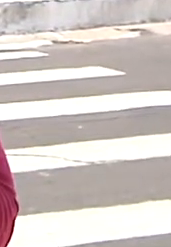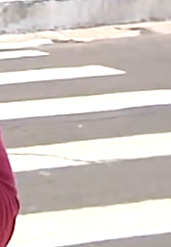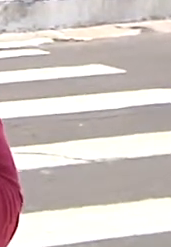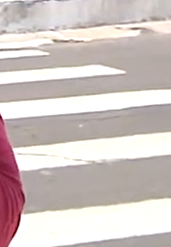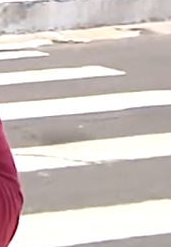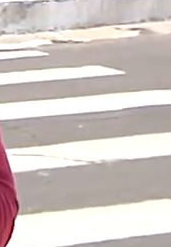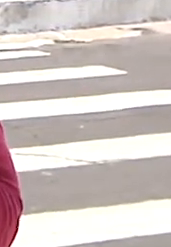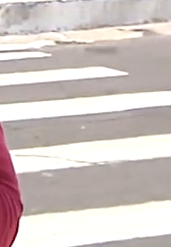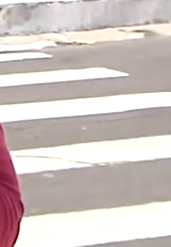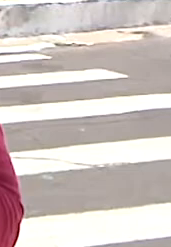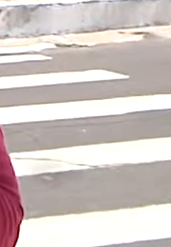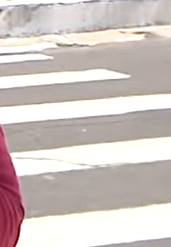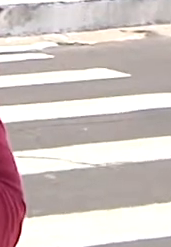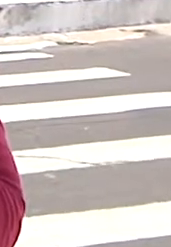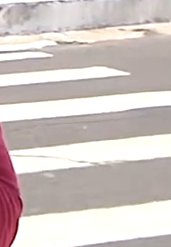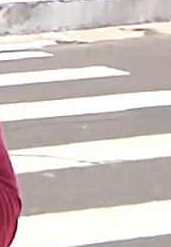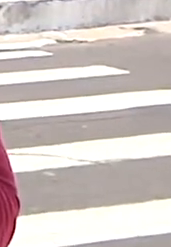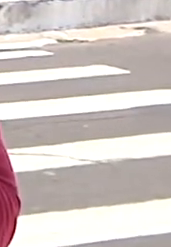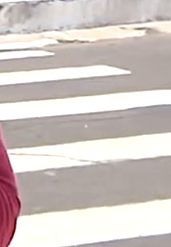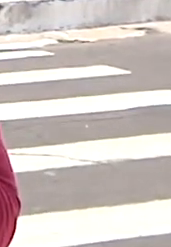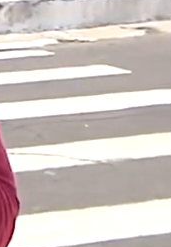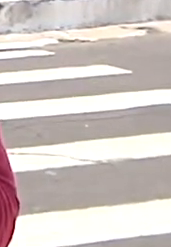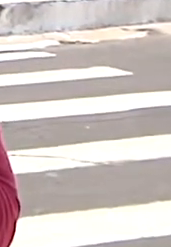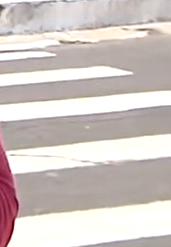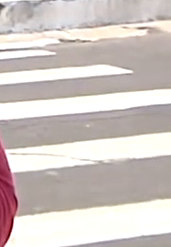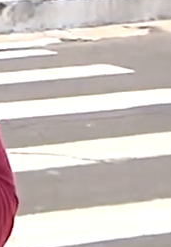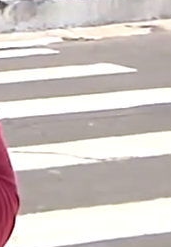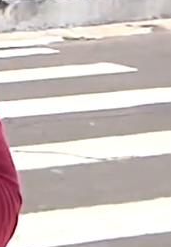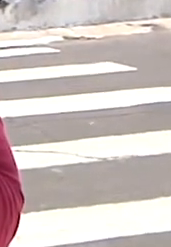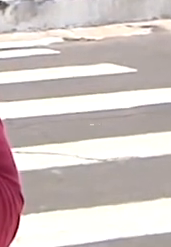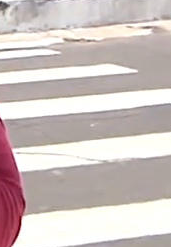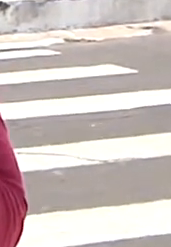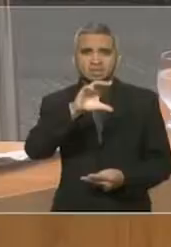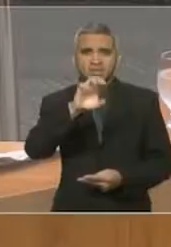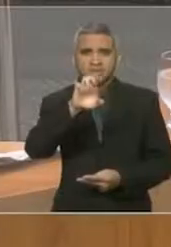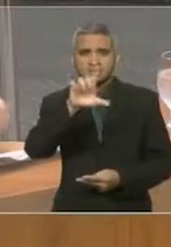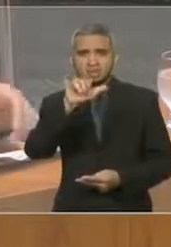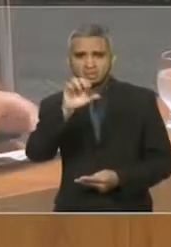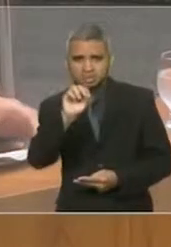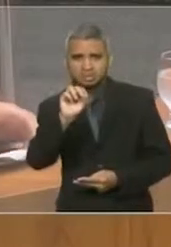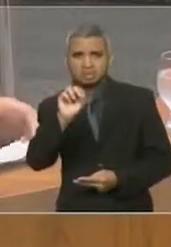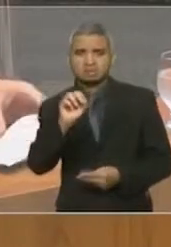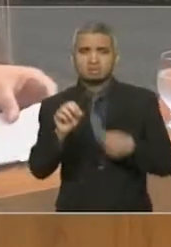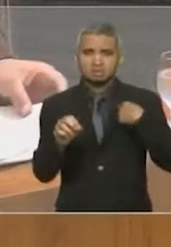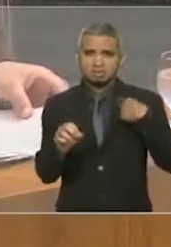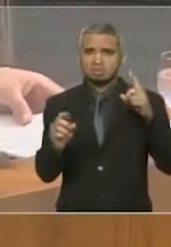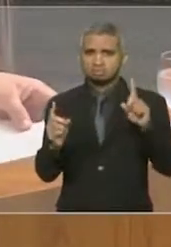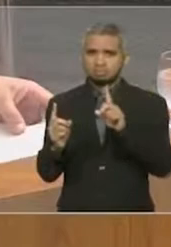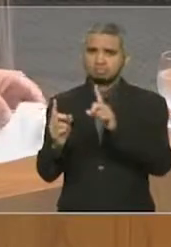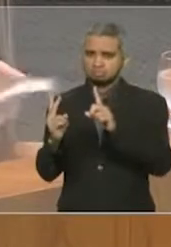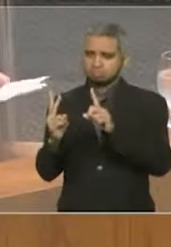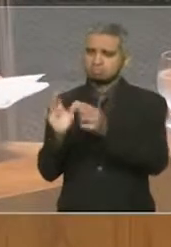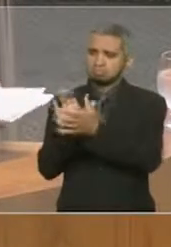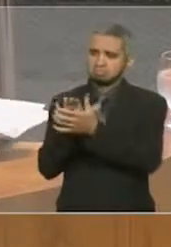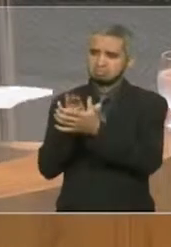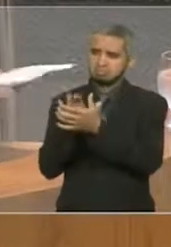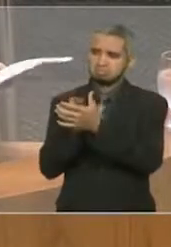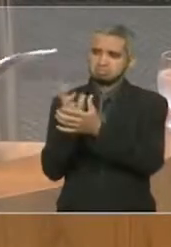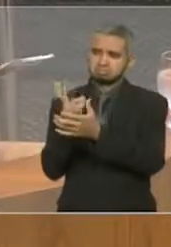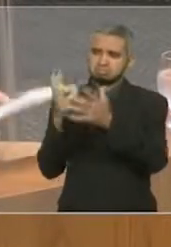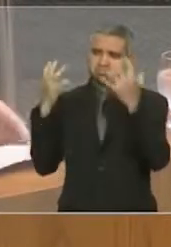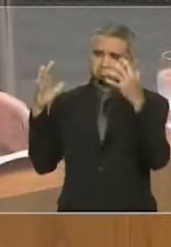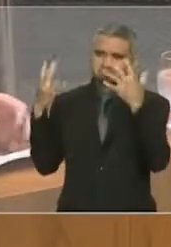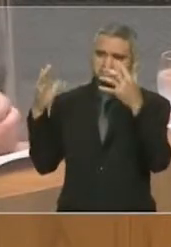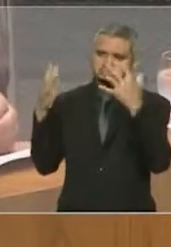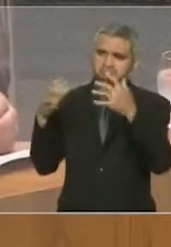do brasil irá se tornar patrimônio imaterial do maranhão o deputado estadual cachês e anunciaram que apresentou na